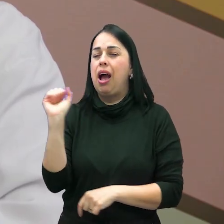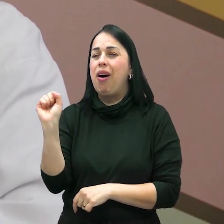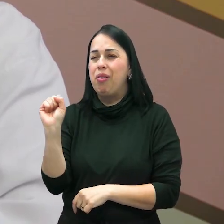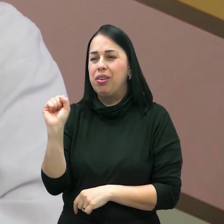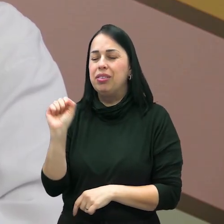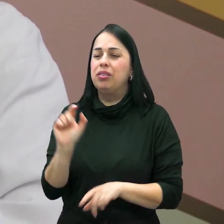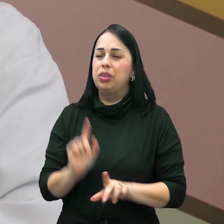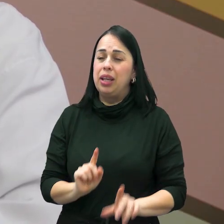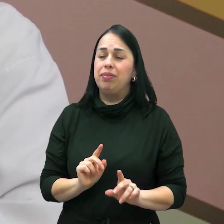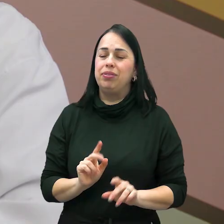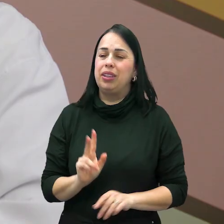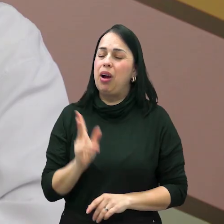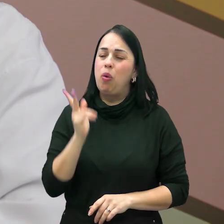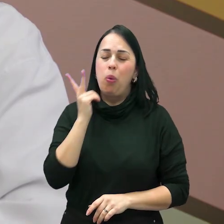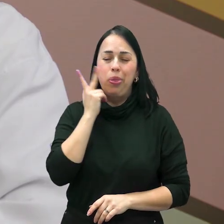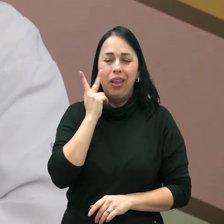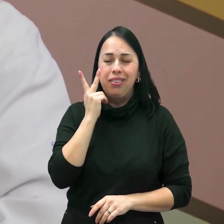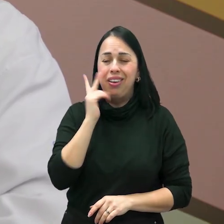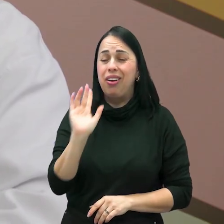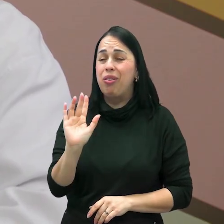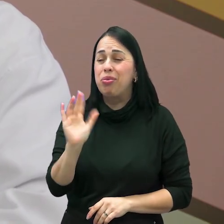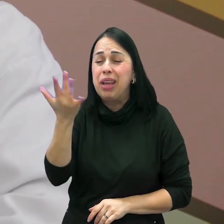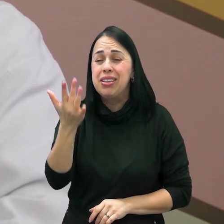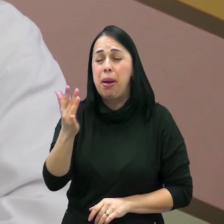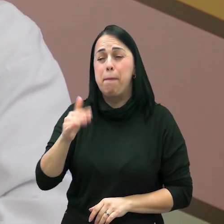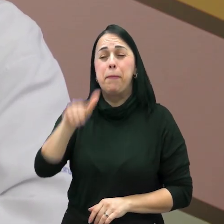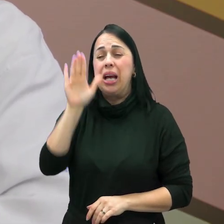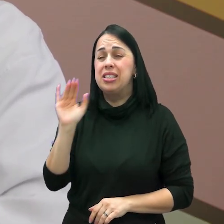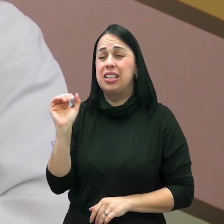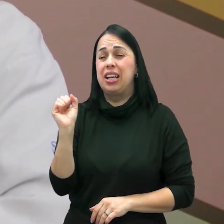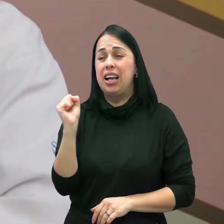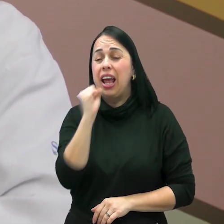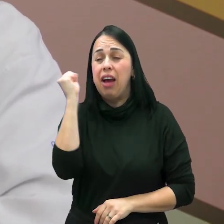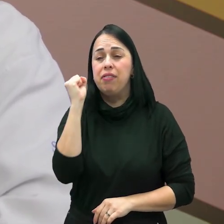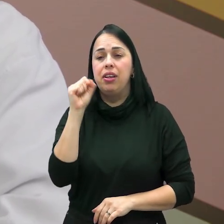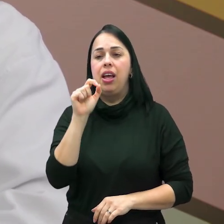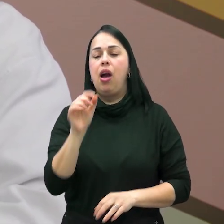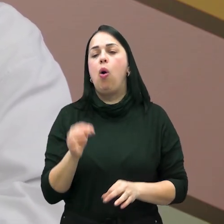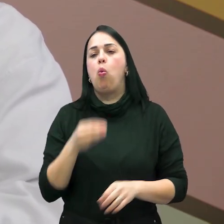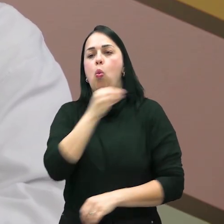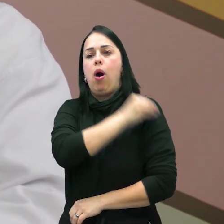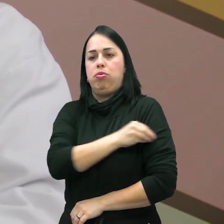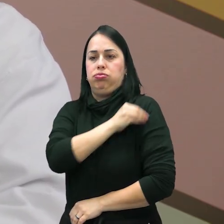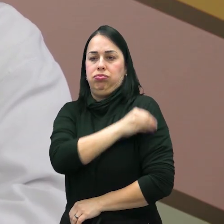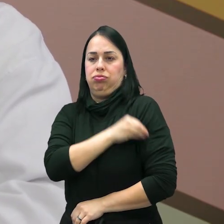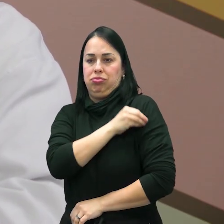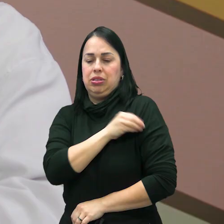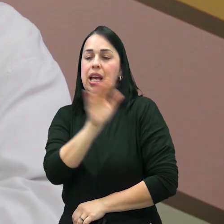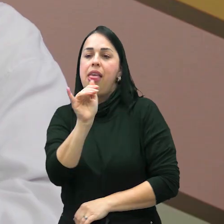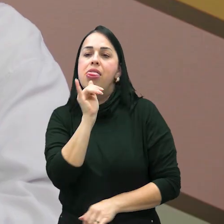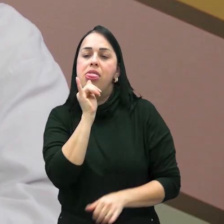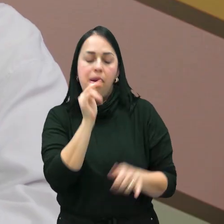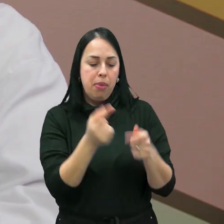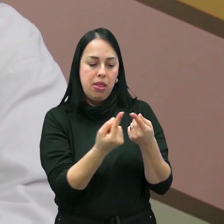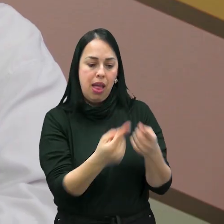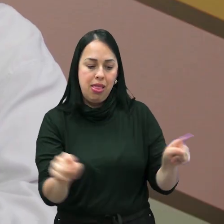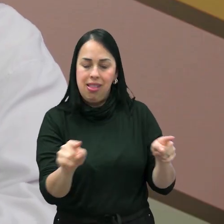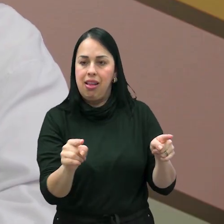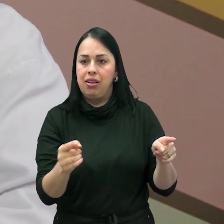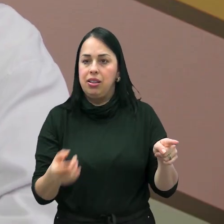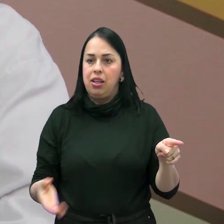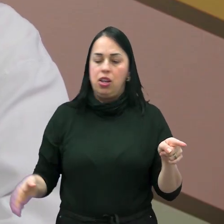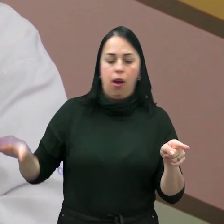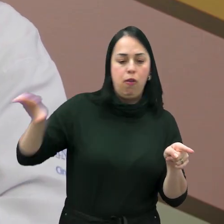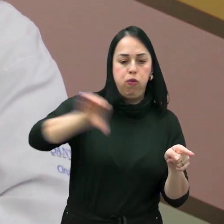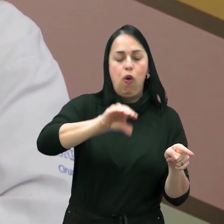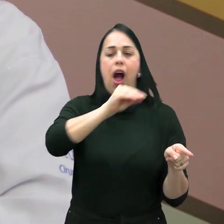mais graves continuam sendo com álcool. Alguém que vai acender a churrasqueira, então, independentemente da vestimenta